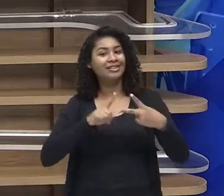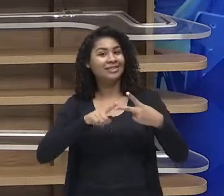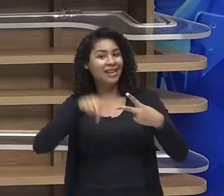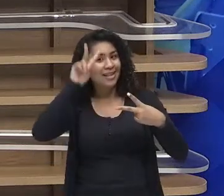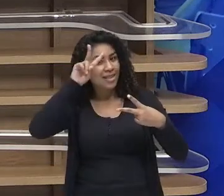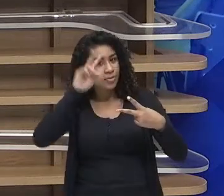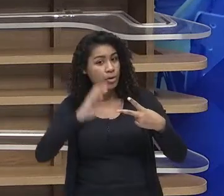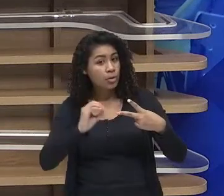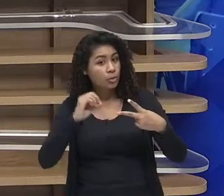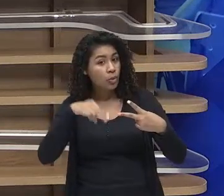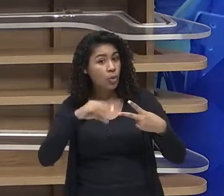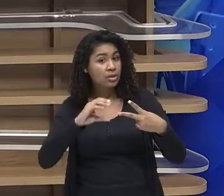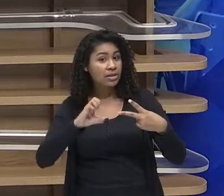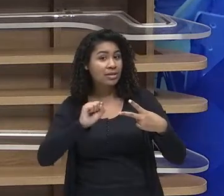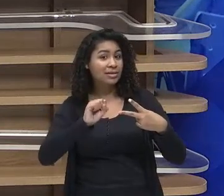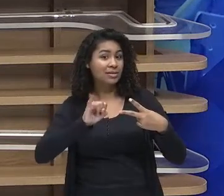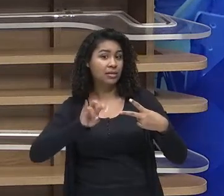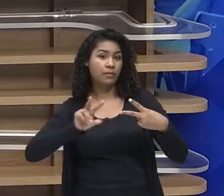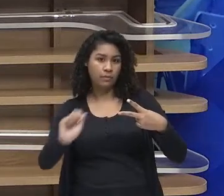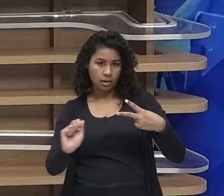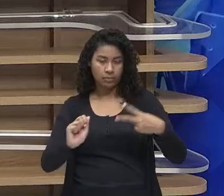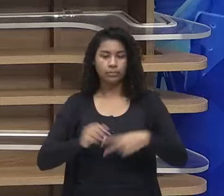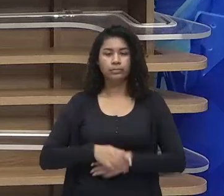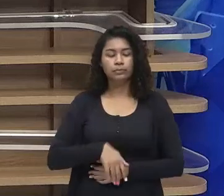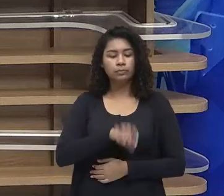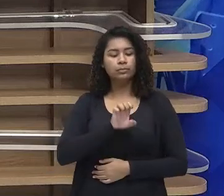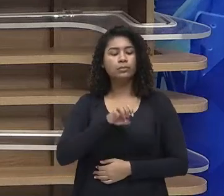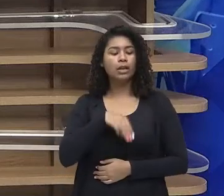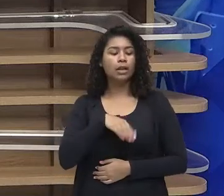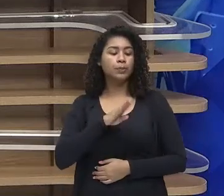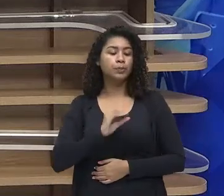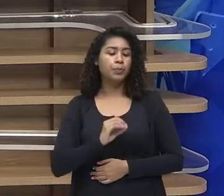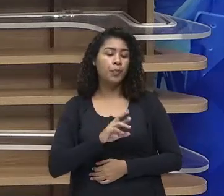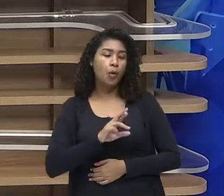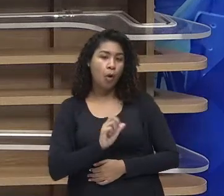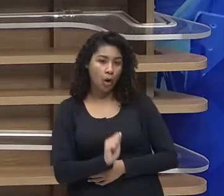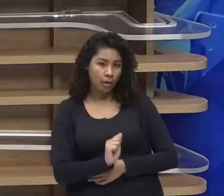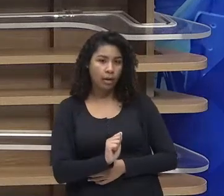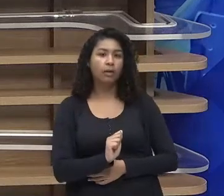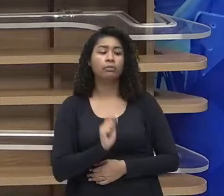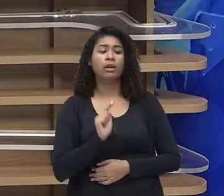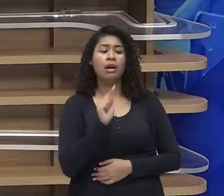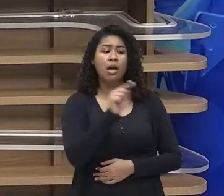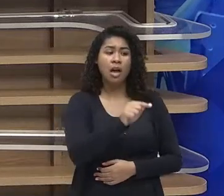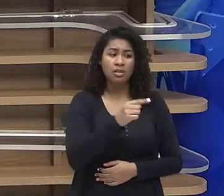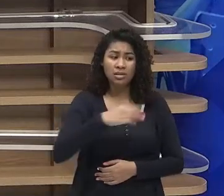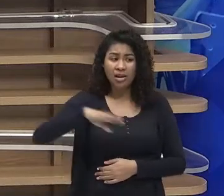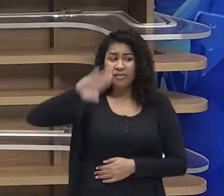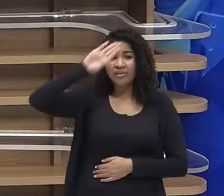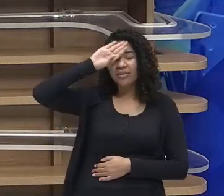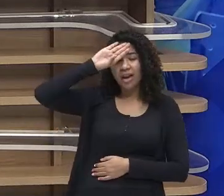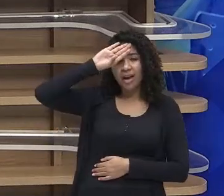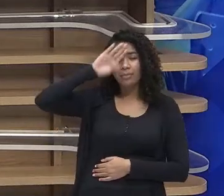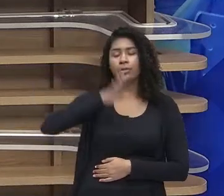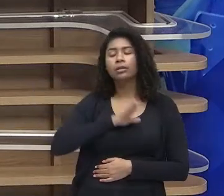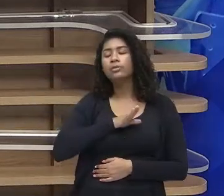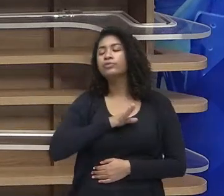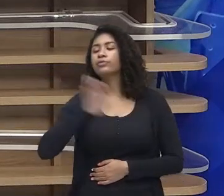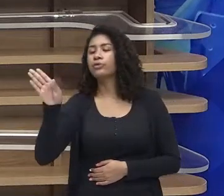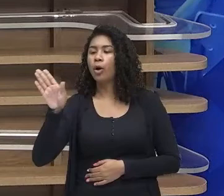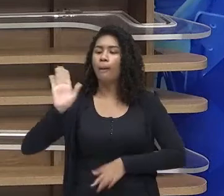concessiva. Embora ele estivesse com febre, foi para a